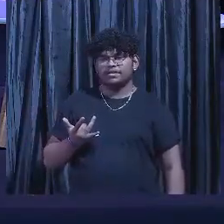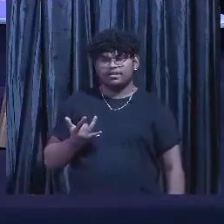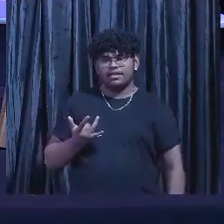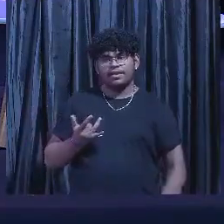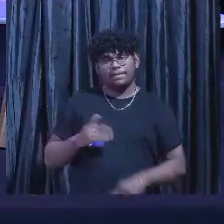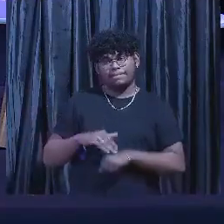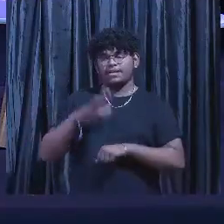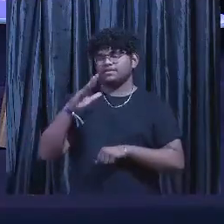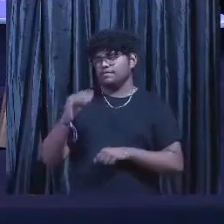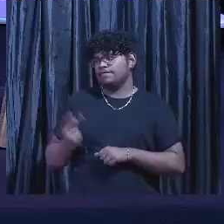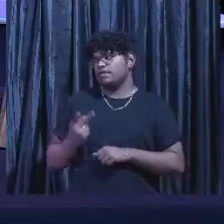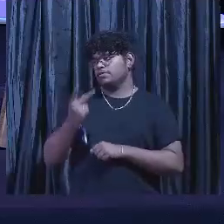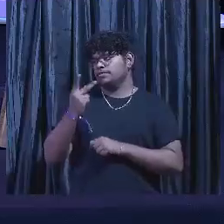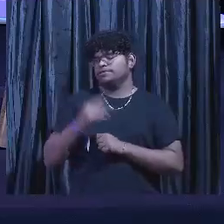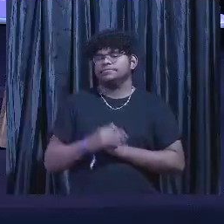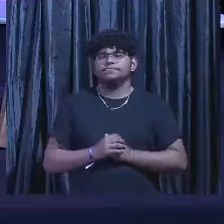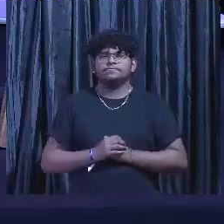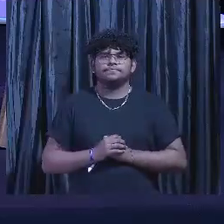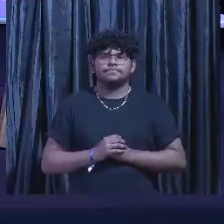mais valorizadas.